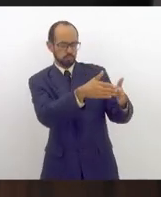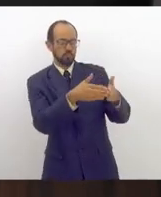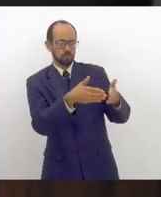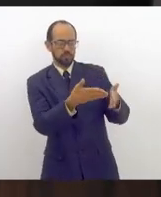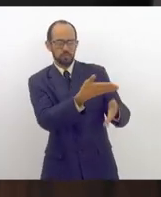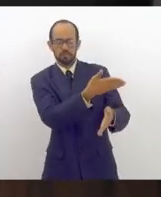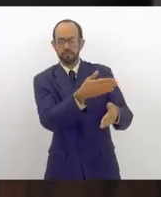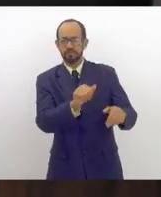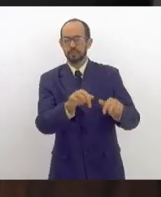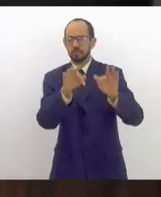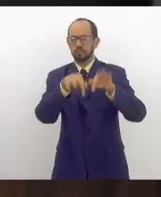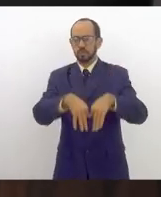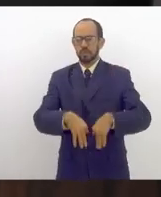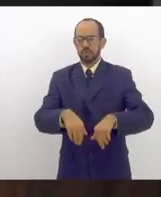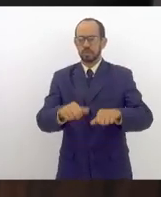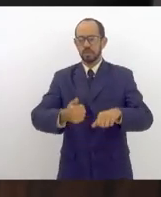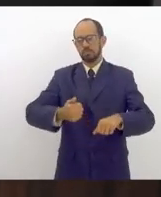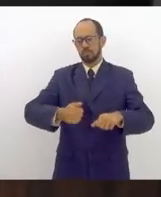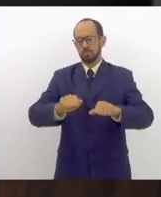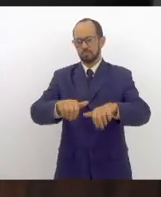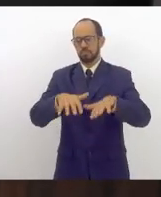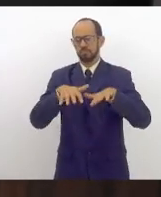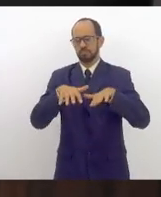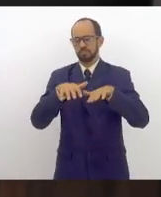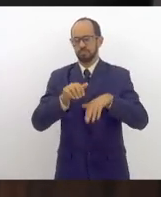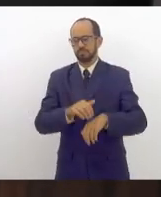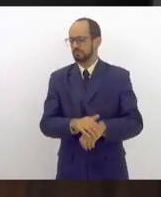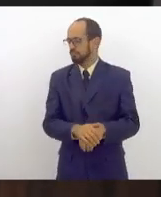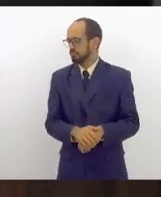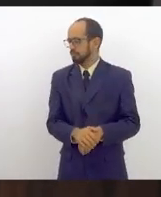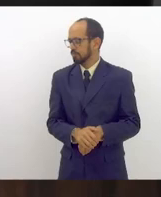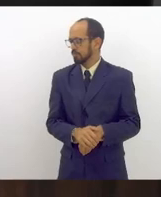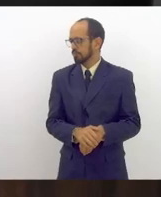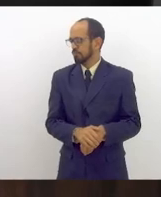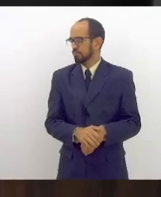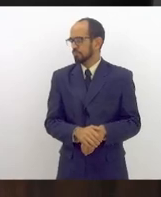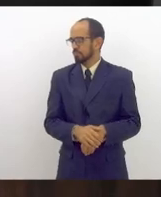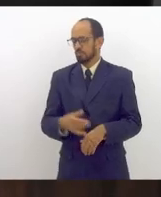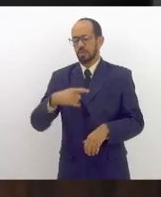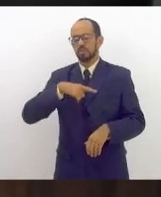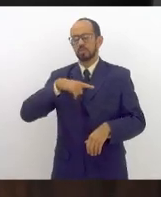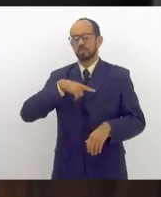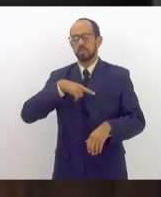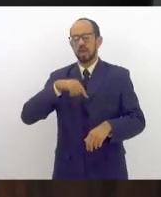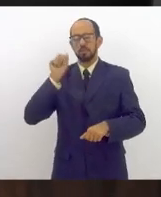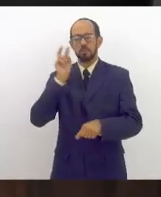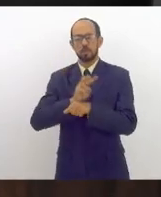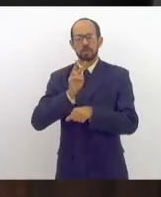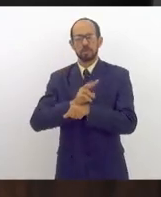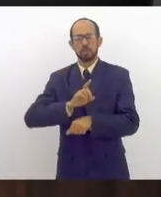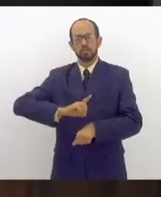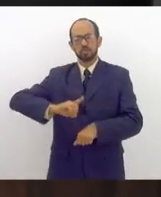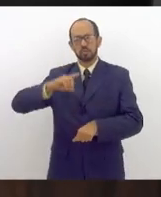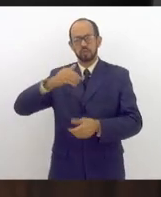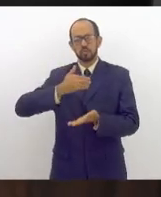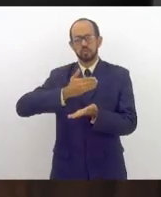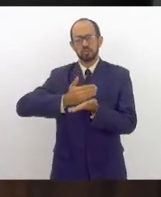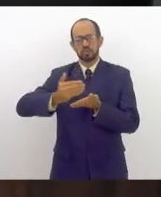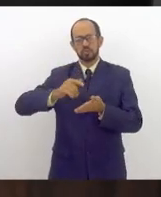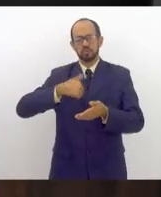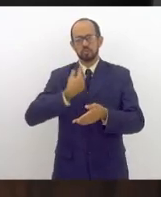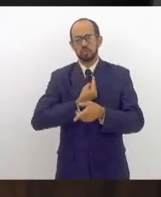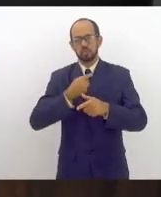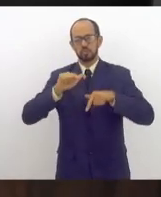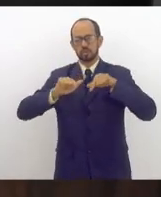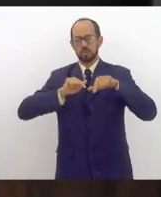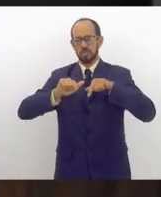Está encerrada a ordem do dia. Havendo número legal sobre a proteção de Deus, iniciamos os nossos trabalhos.